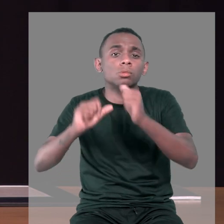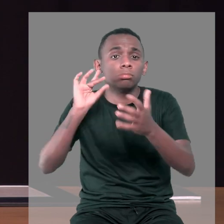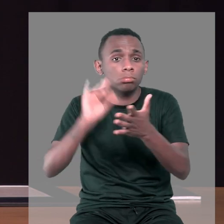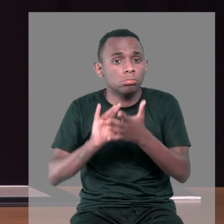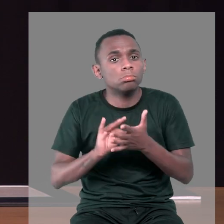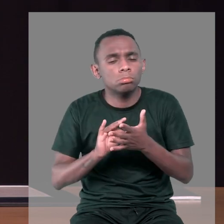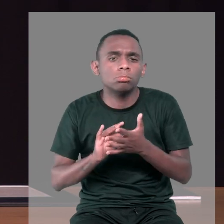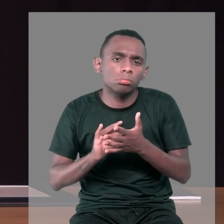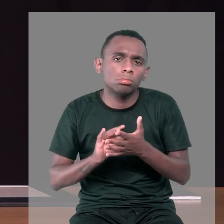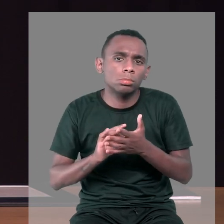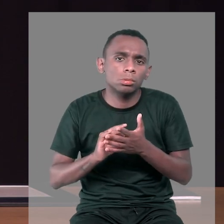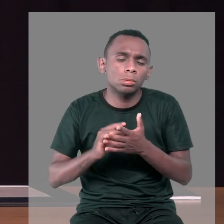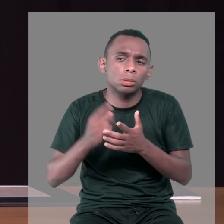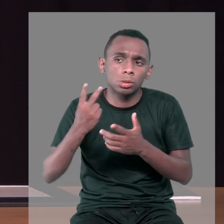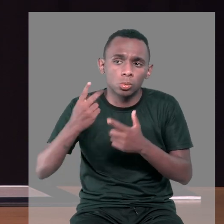que